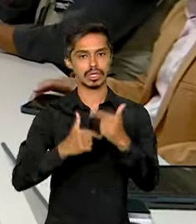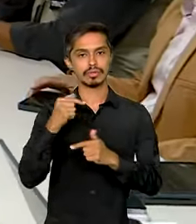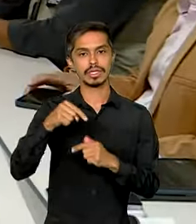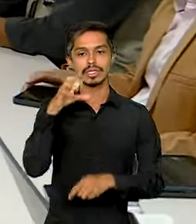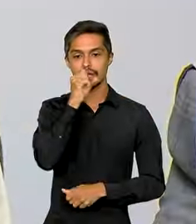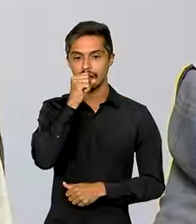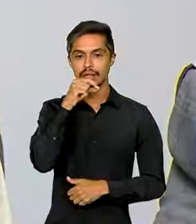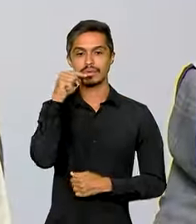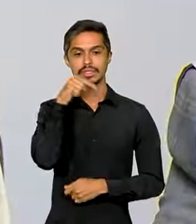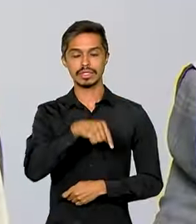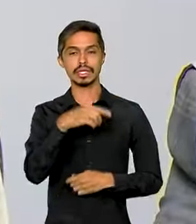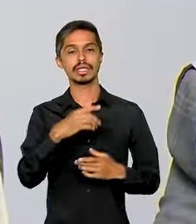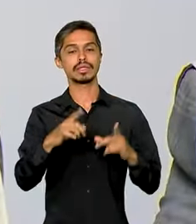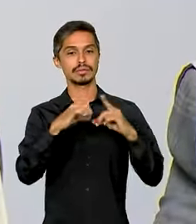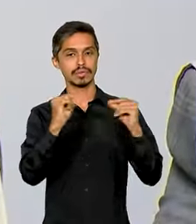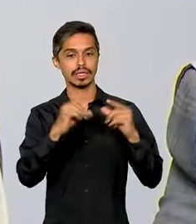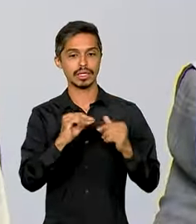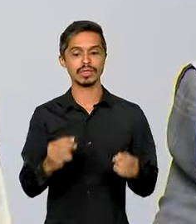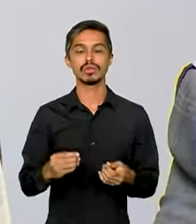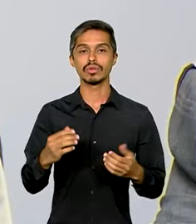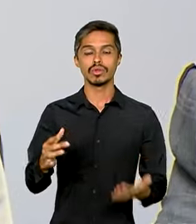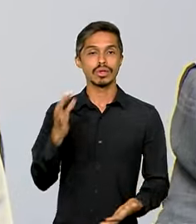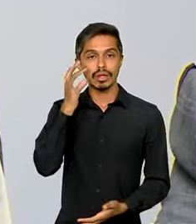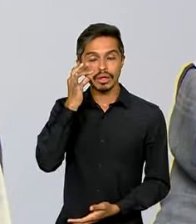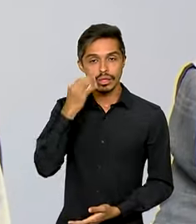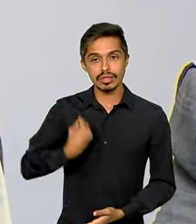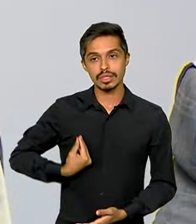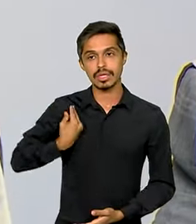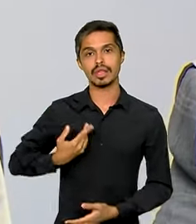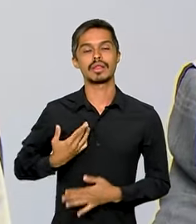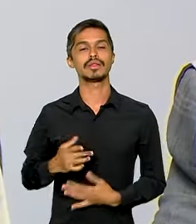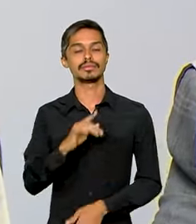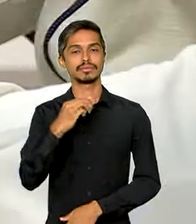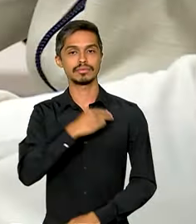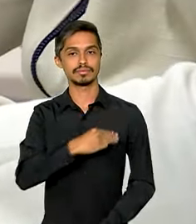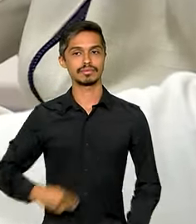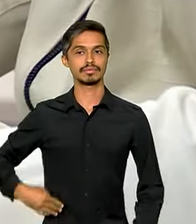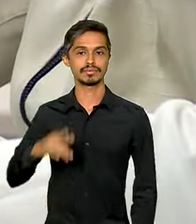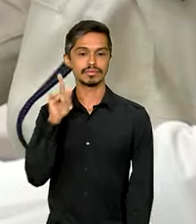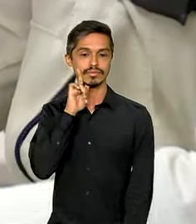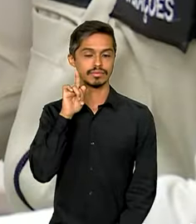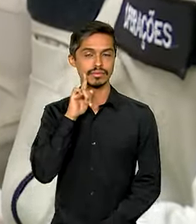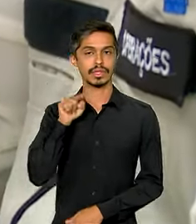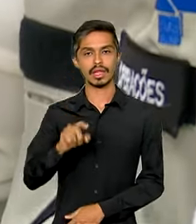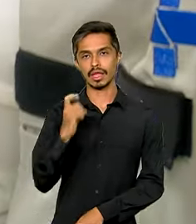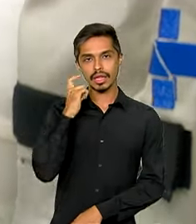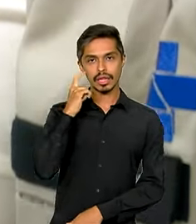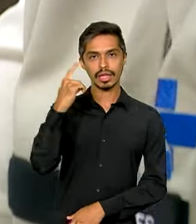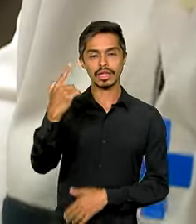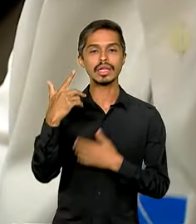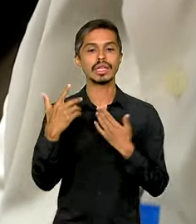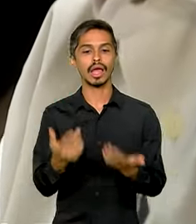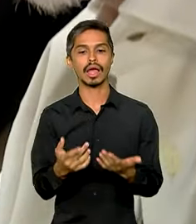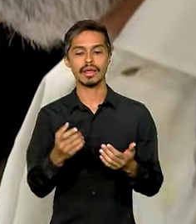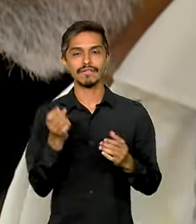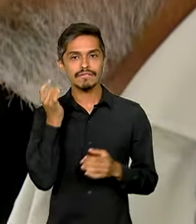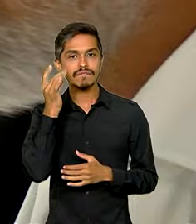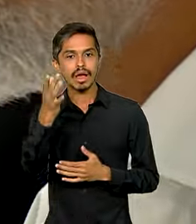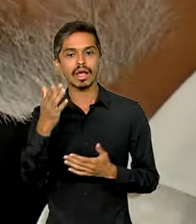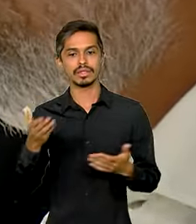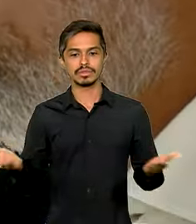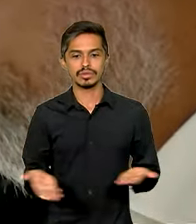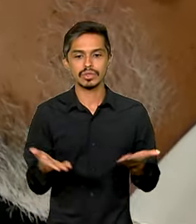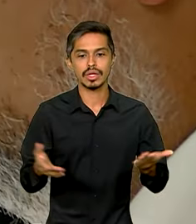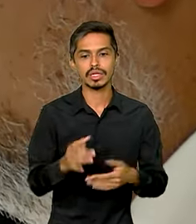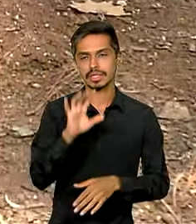sábado em Brasília, com a presença da ministra da Saúde, Nízia Trindade. A ideia é facilitar e